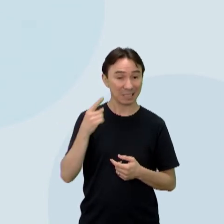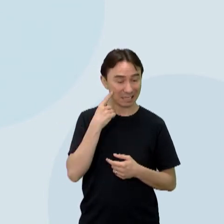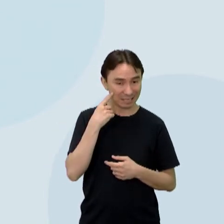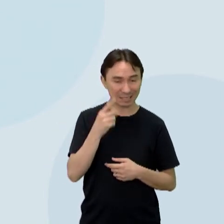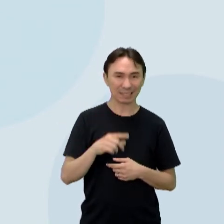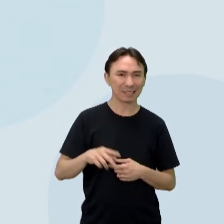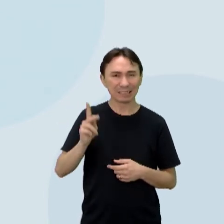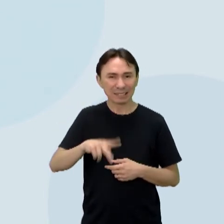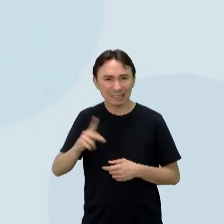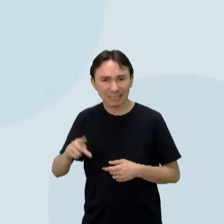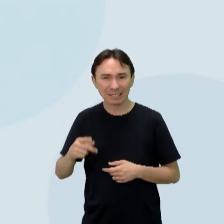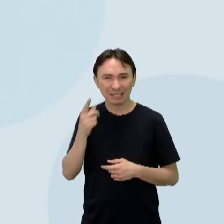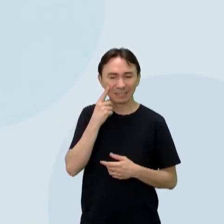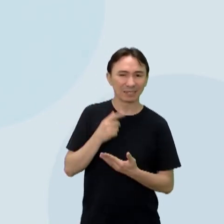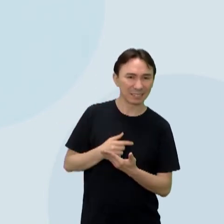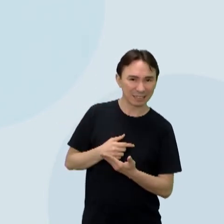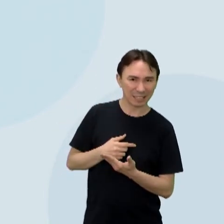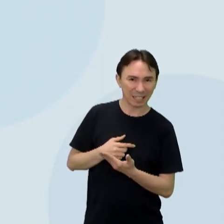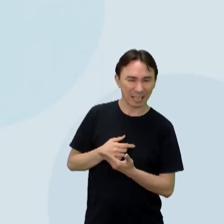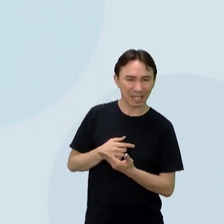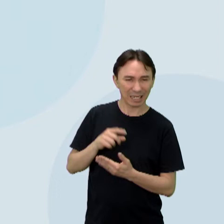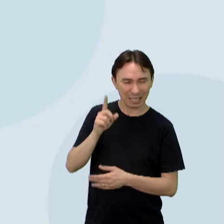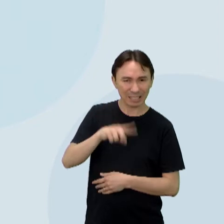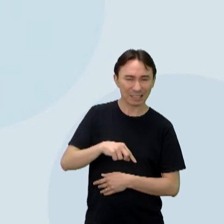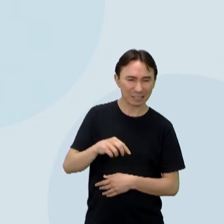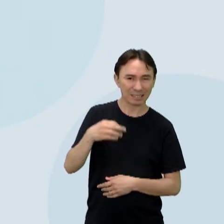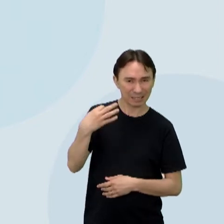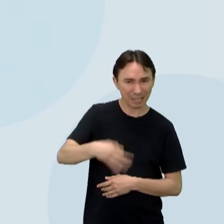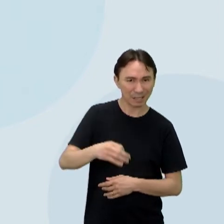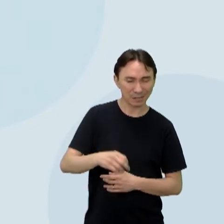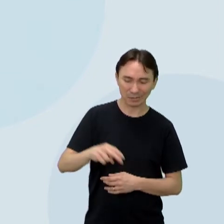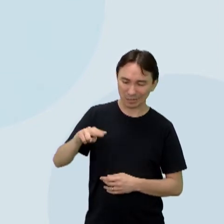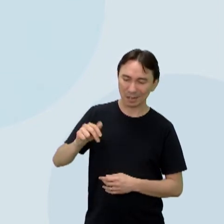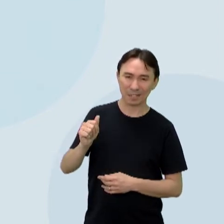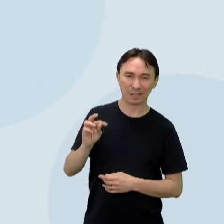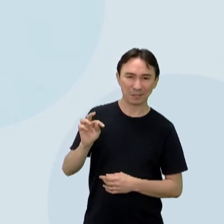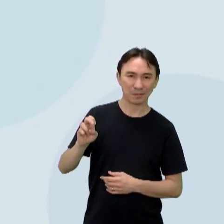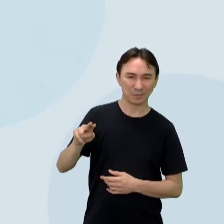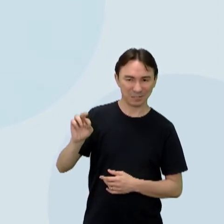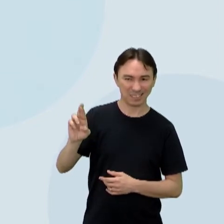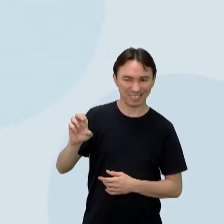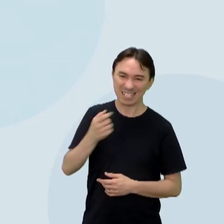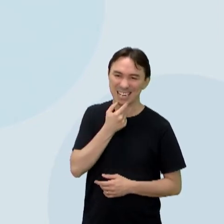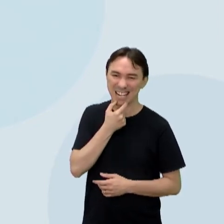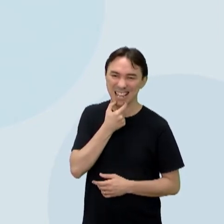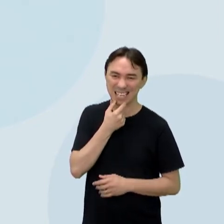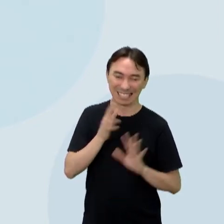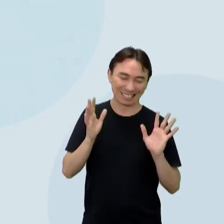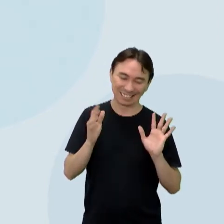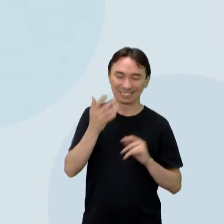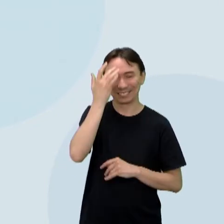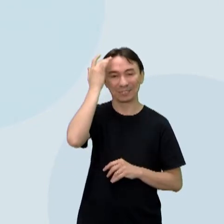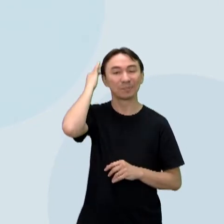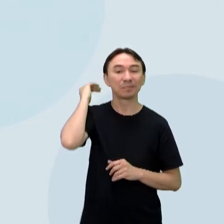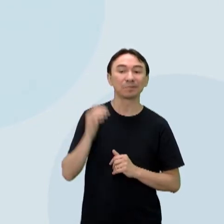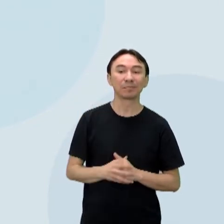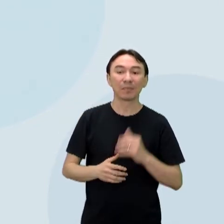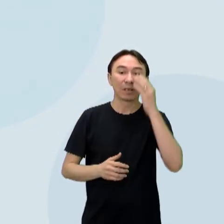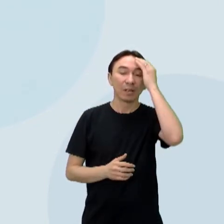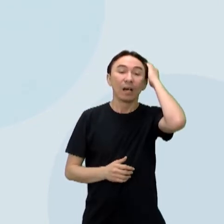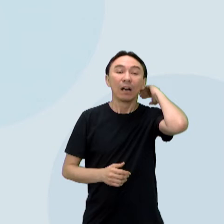Falei corretamente, professor? Nature. Ok, então vamos lá. Uma das melhores coisas na fazenda